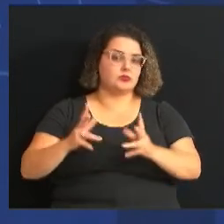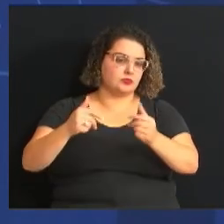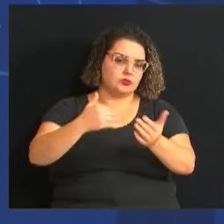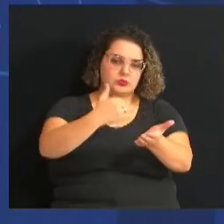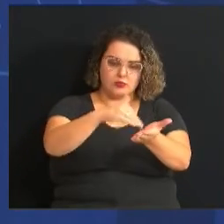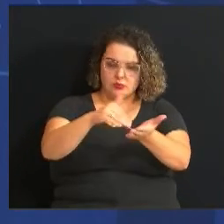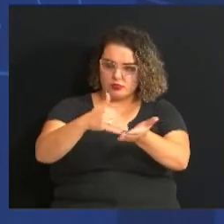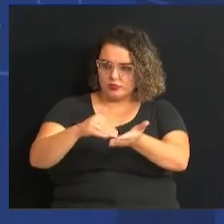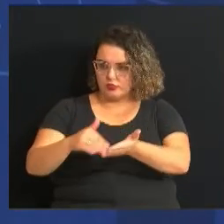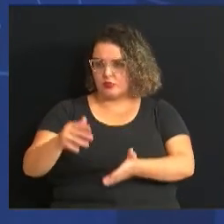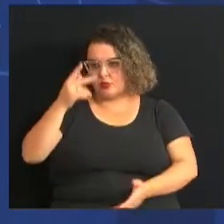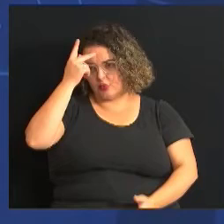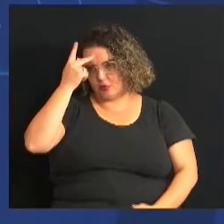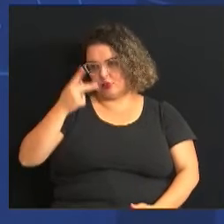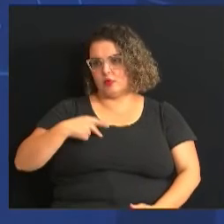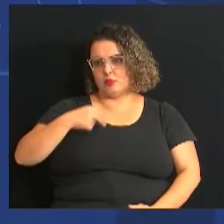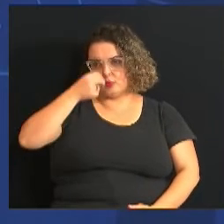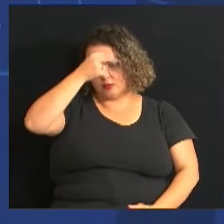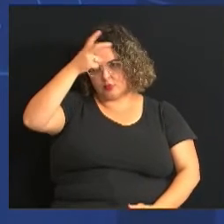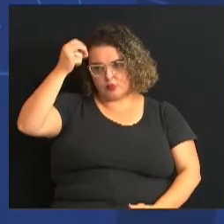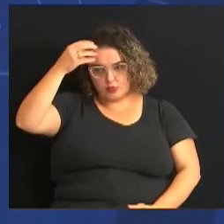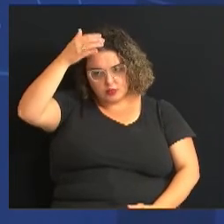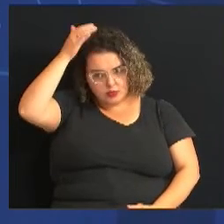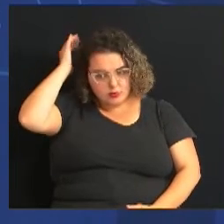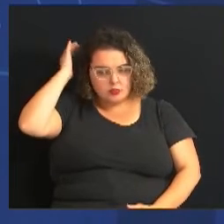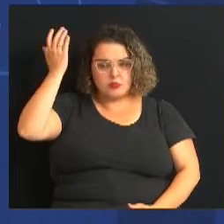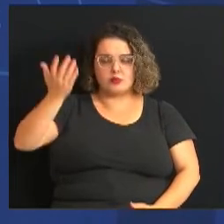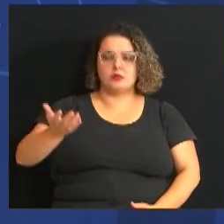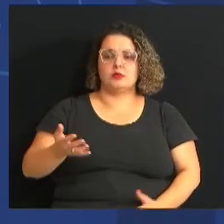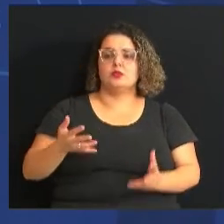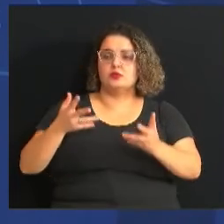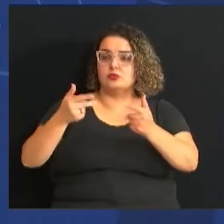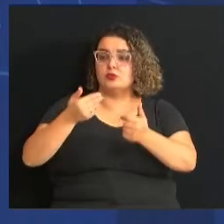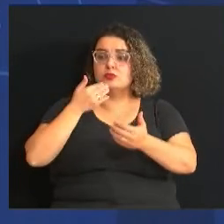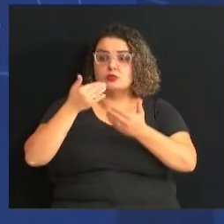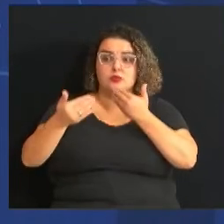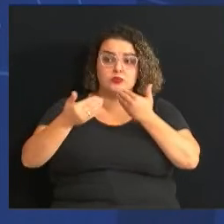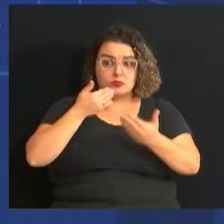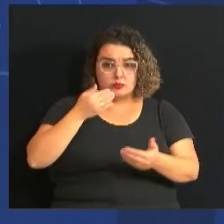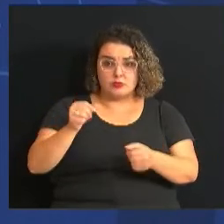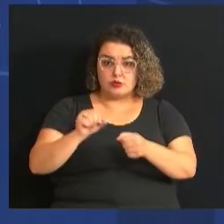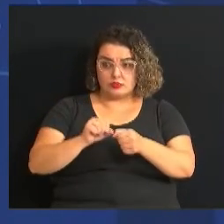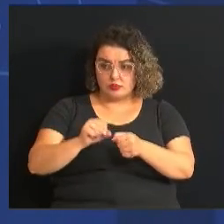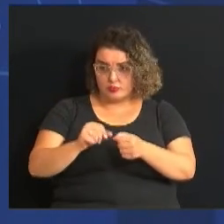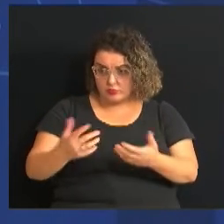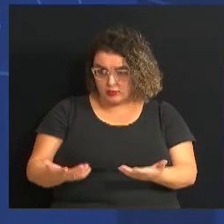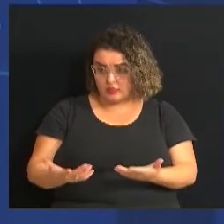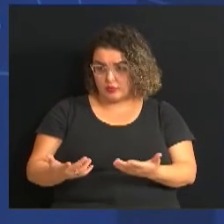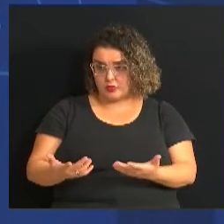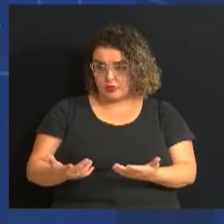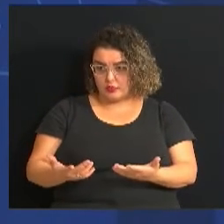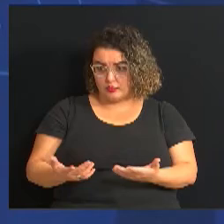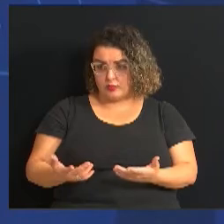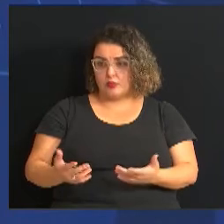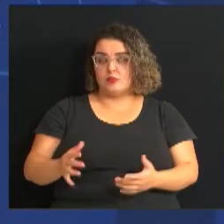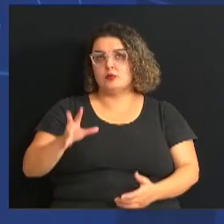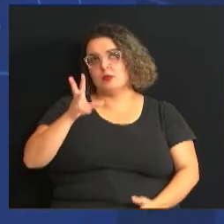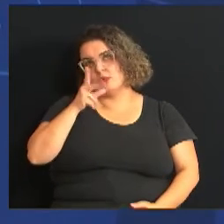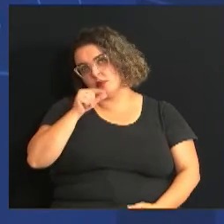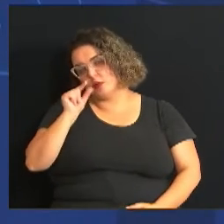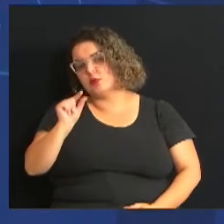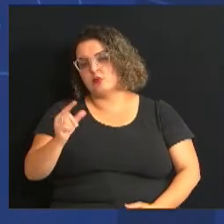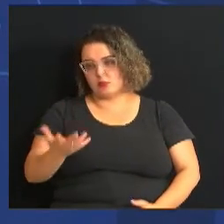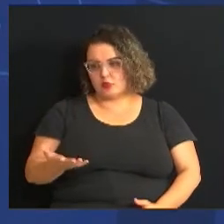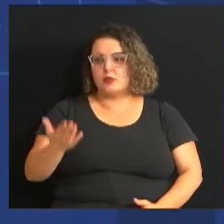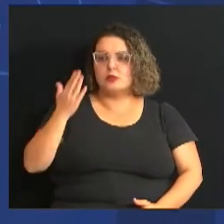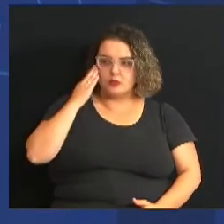o próprio prefeito Dário Saad, né, que todos os pedidos que eu tenho realizado, por mais que demore um pouco, a gente